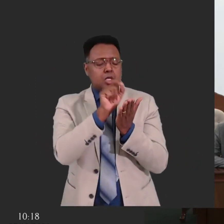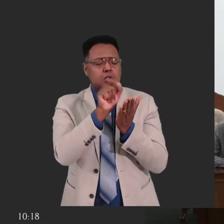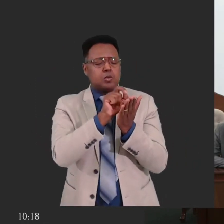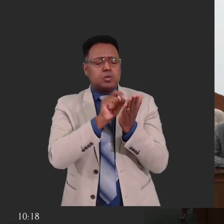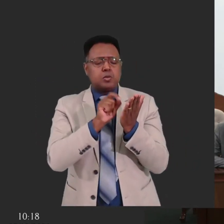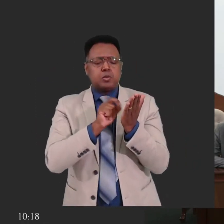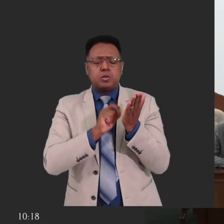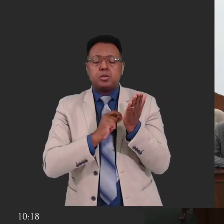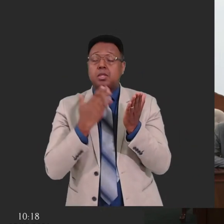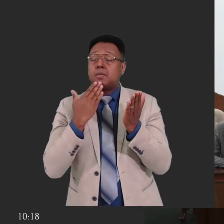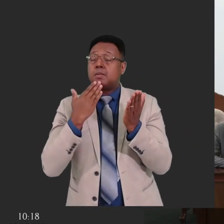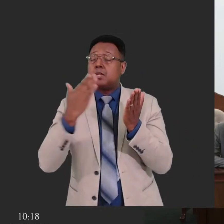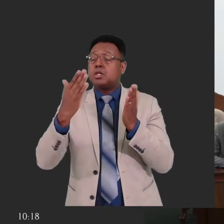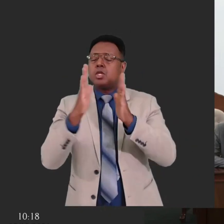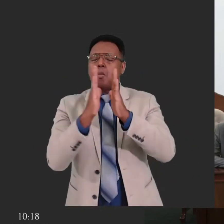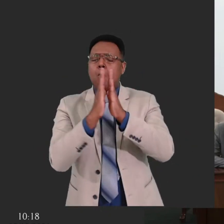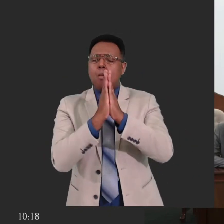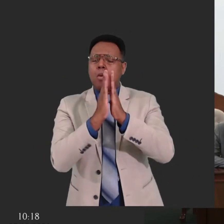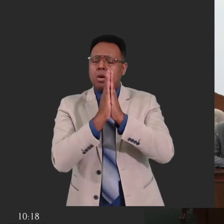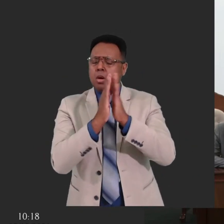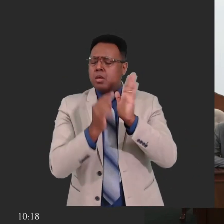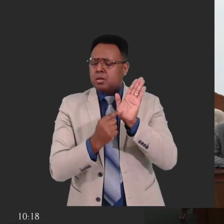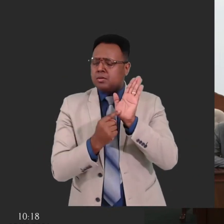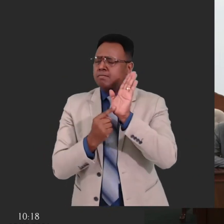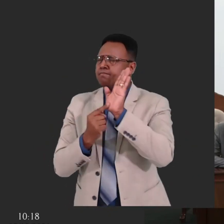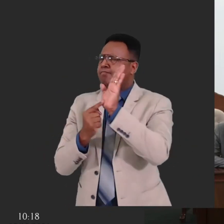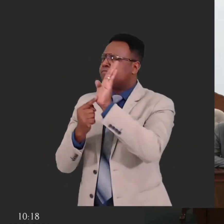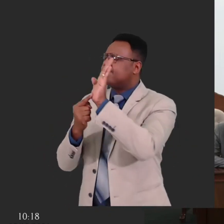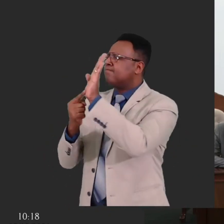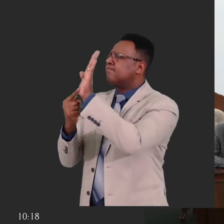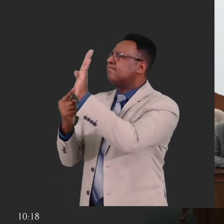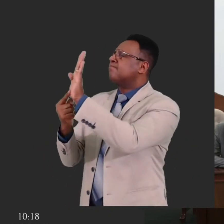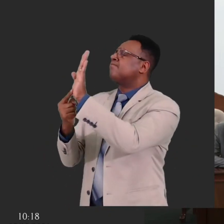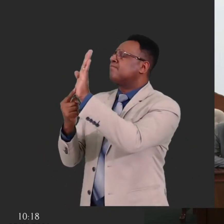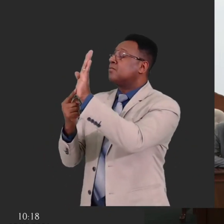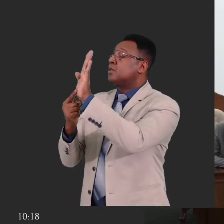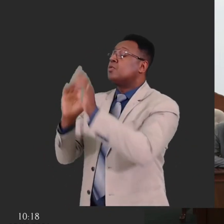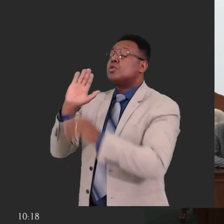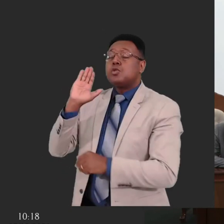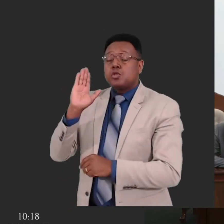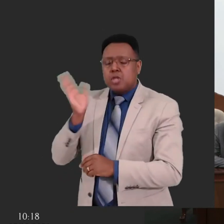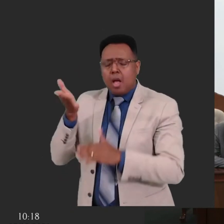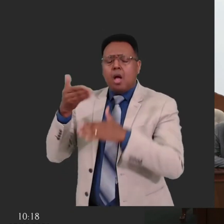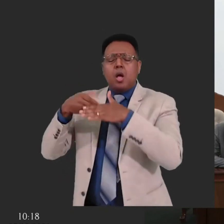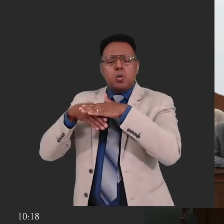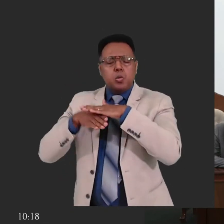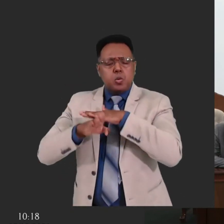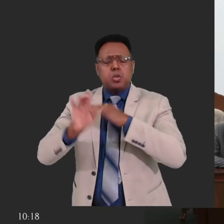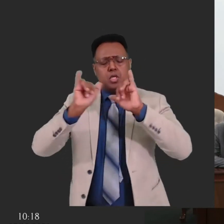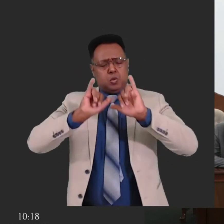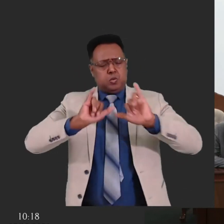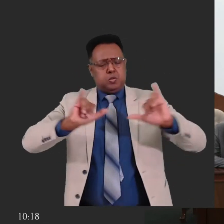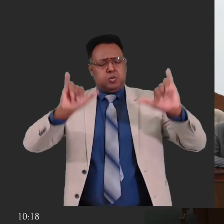de oração. Aleluia, aqueles que já é tradicionalmente anunciado em todos os cultos